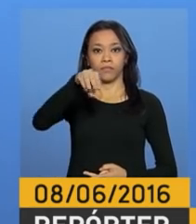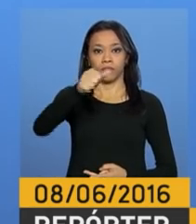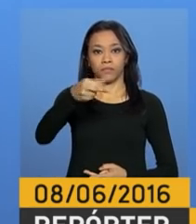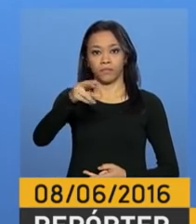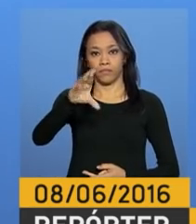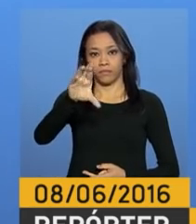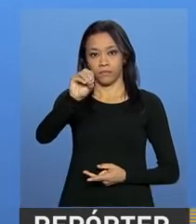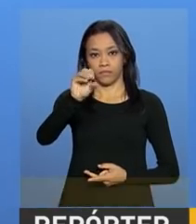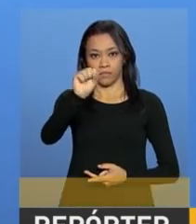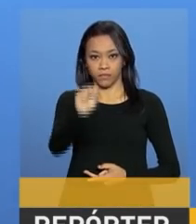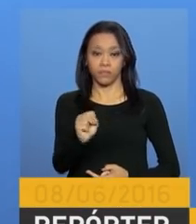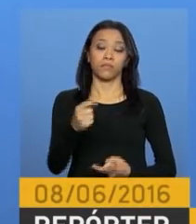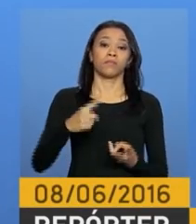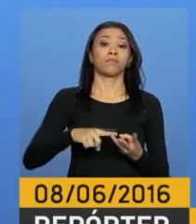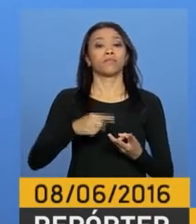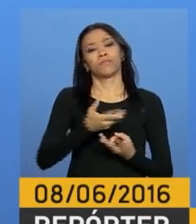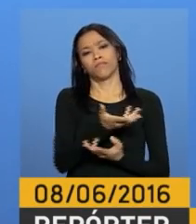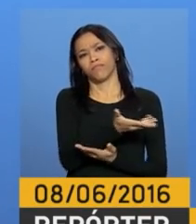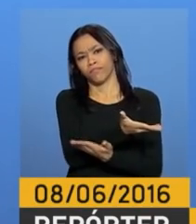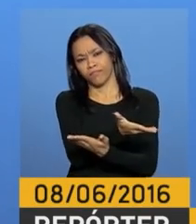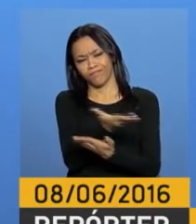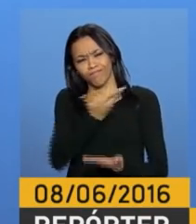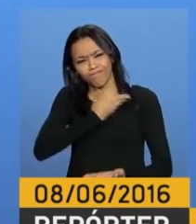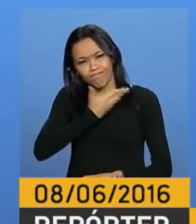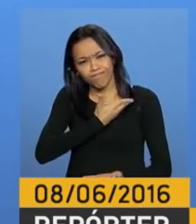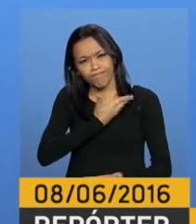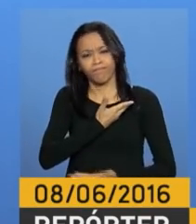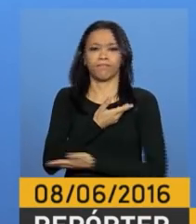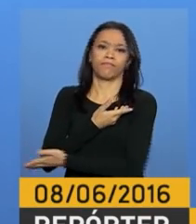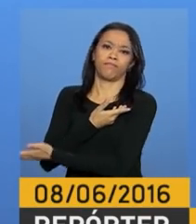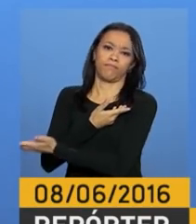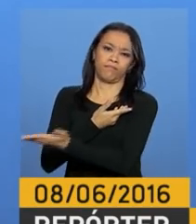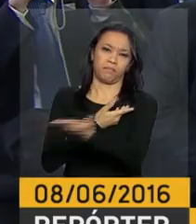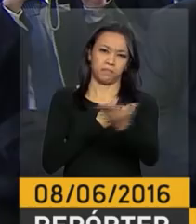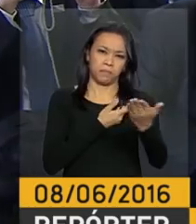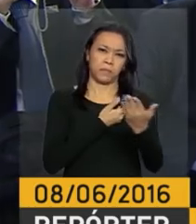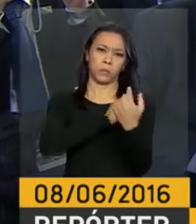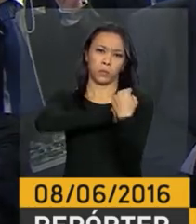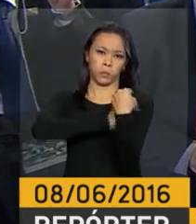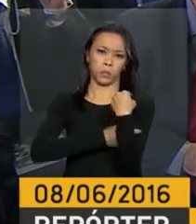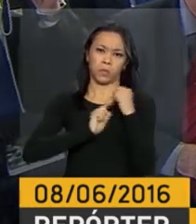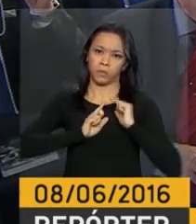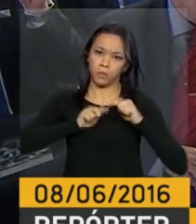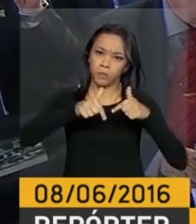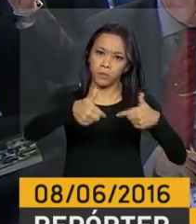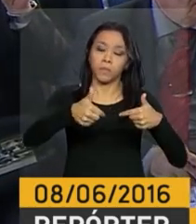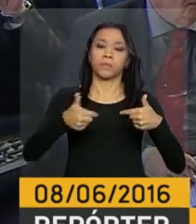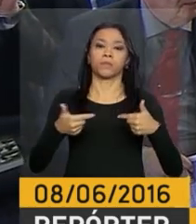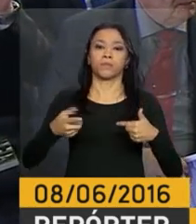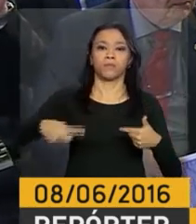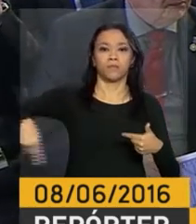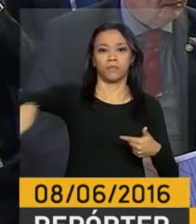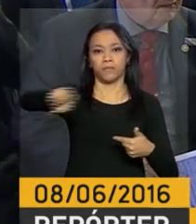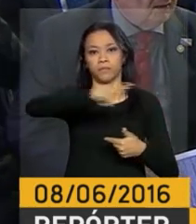Pereira caríssimos companheiros guerreiros líderes amigos